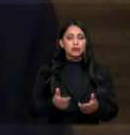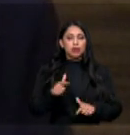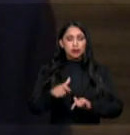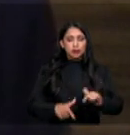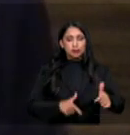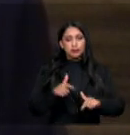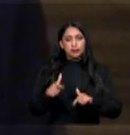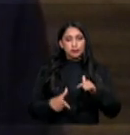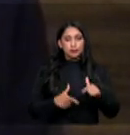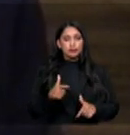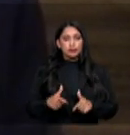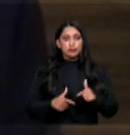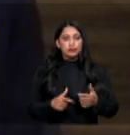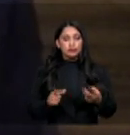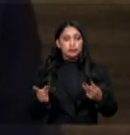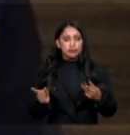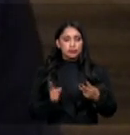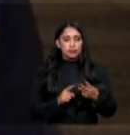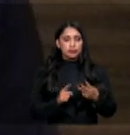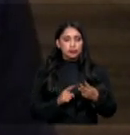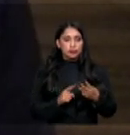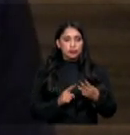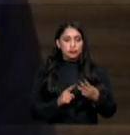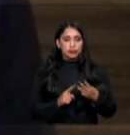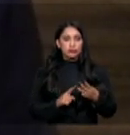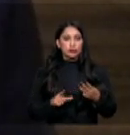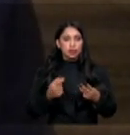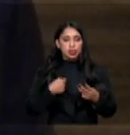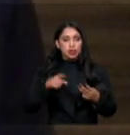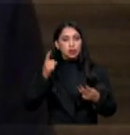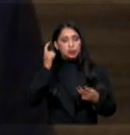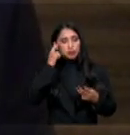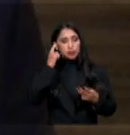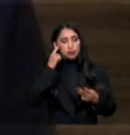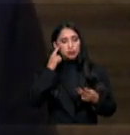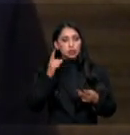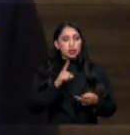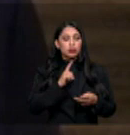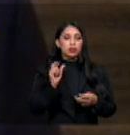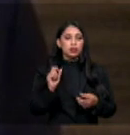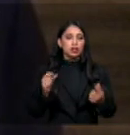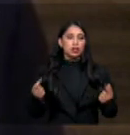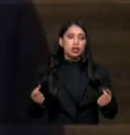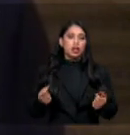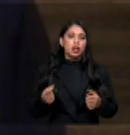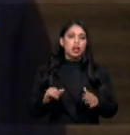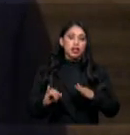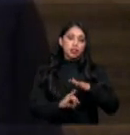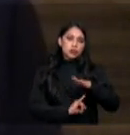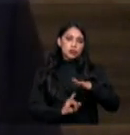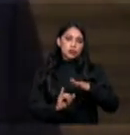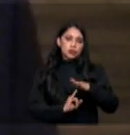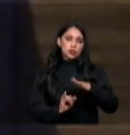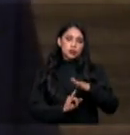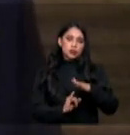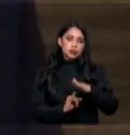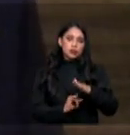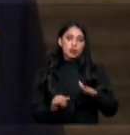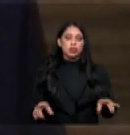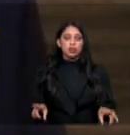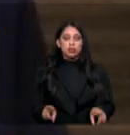empregabilidade. Em terceiro lugar, acho que ela deve desincentivar a informalidade. E, por